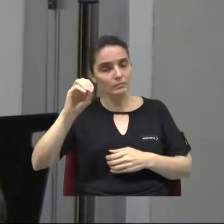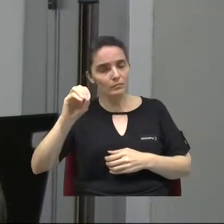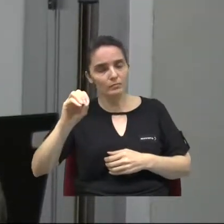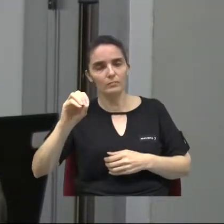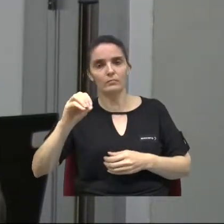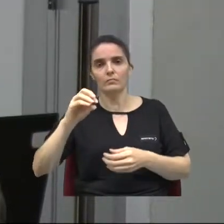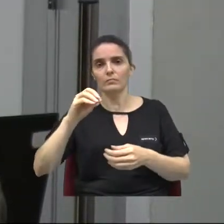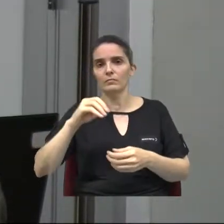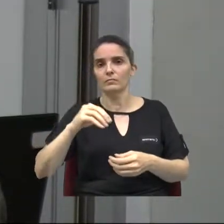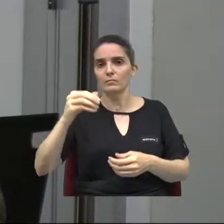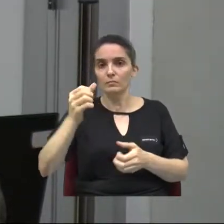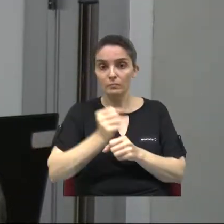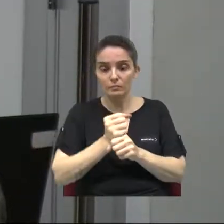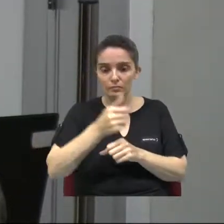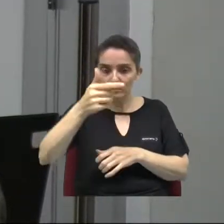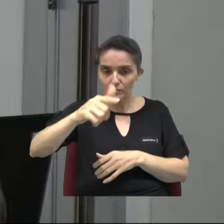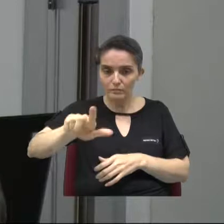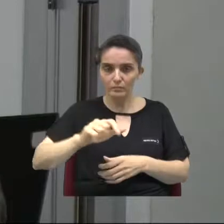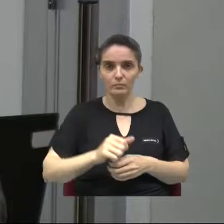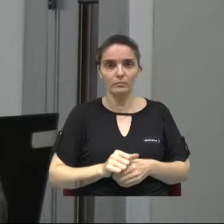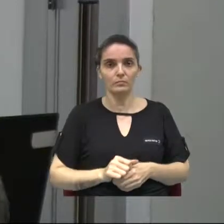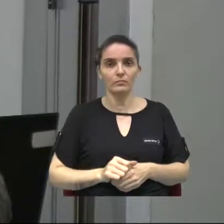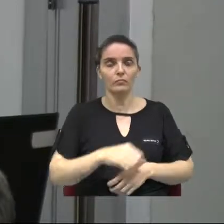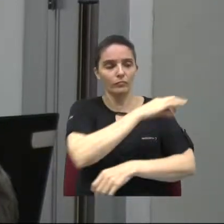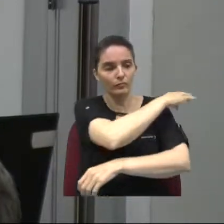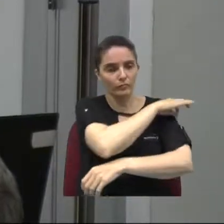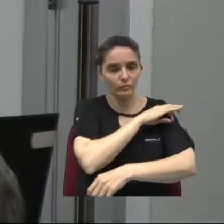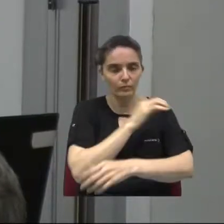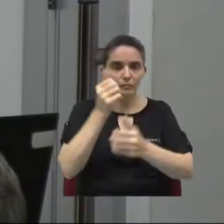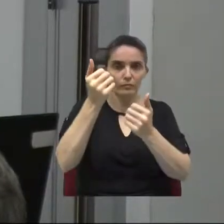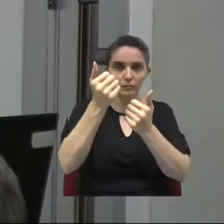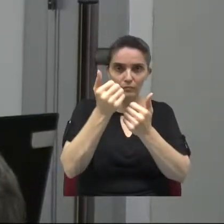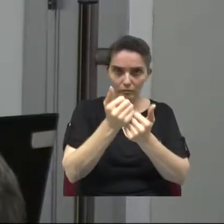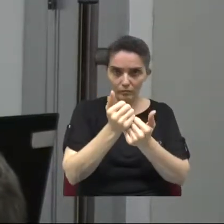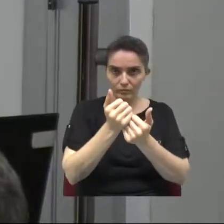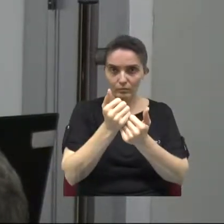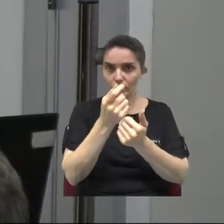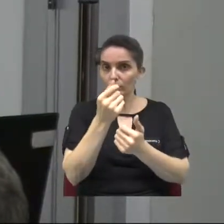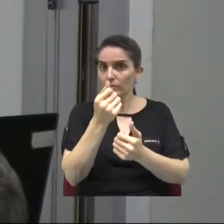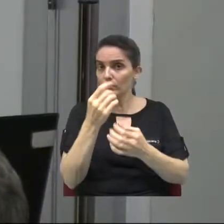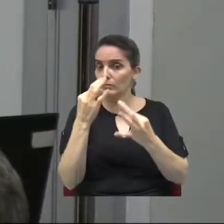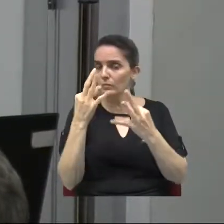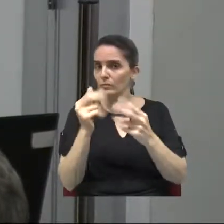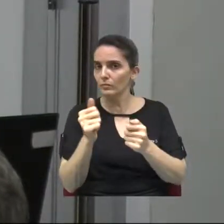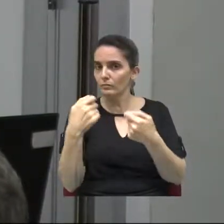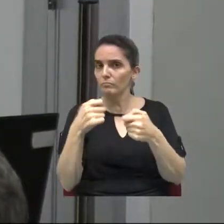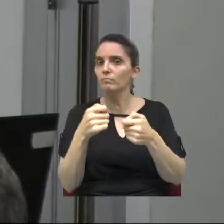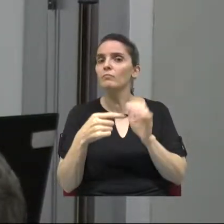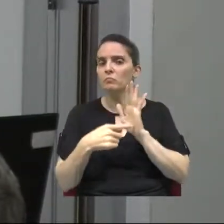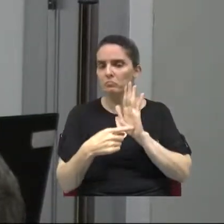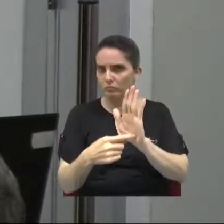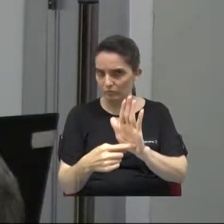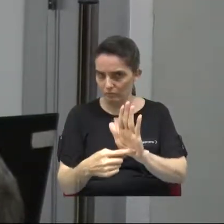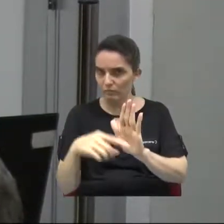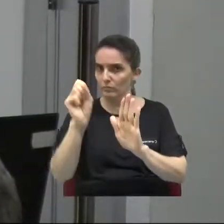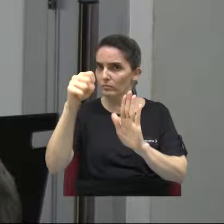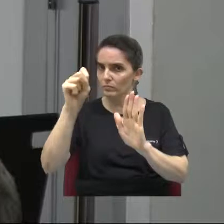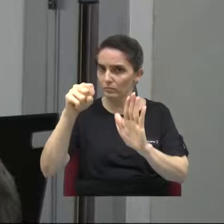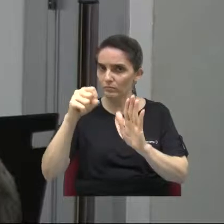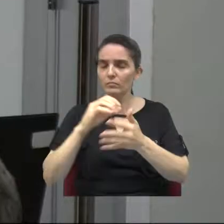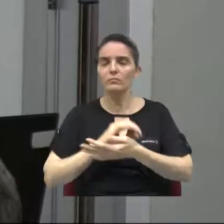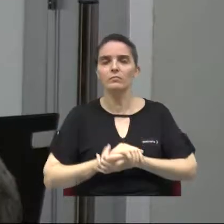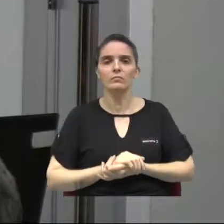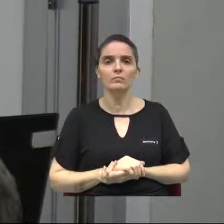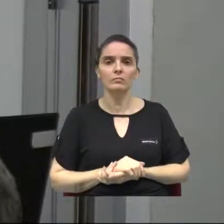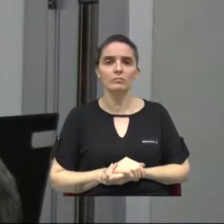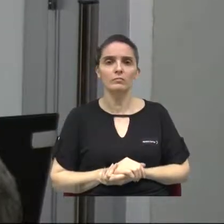tal. E quando o mandato passa de um mandato para o outro, as dívidas pesadas são mencionadas lá na prestação de contas do prefeito. Então,